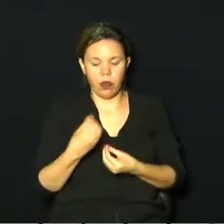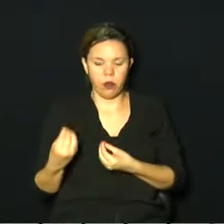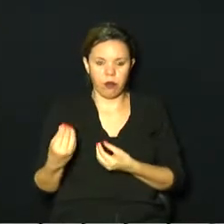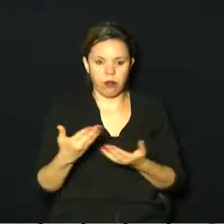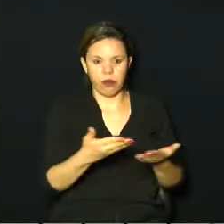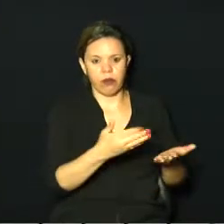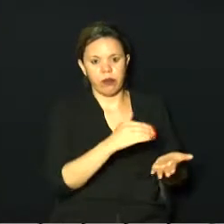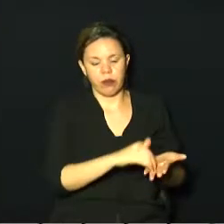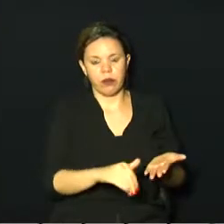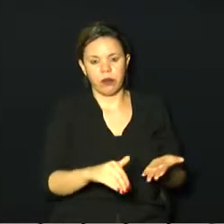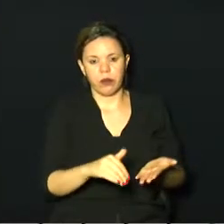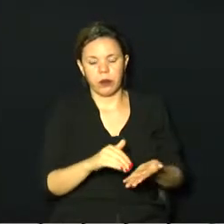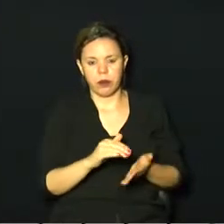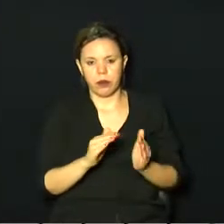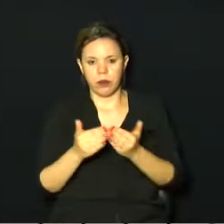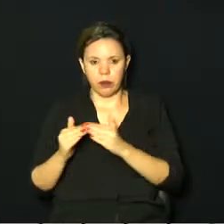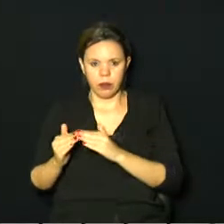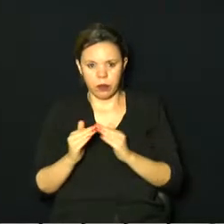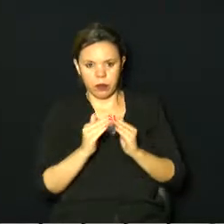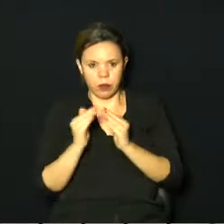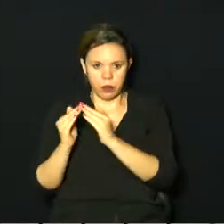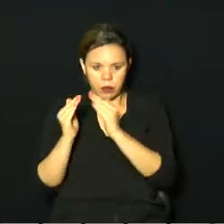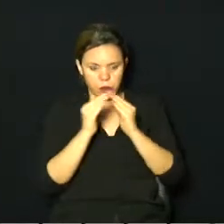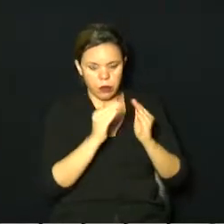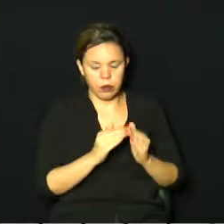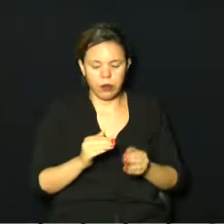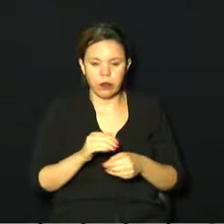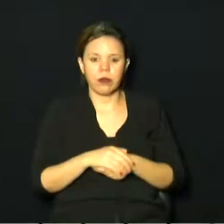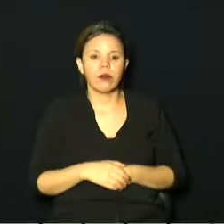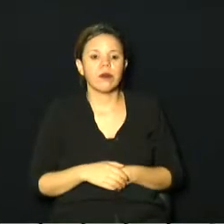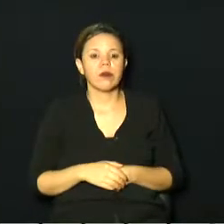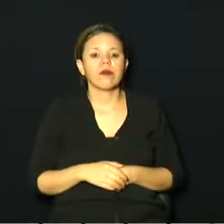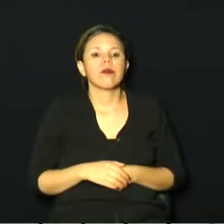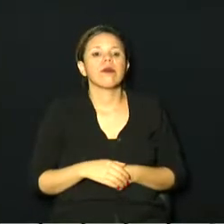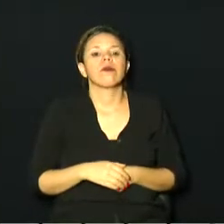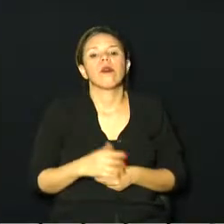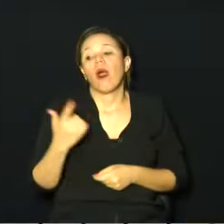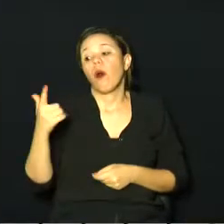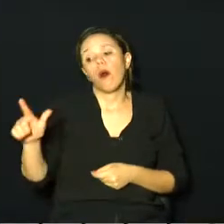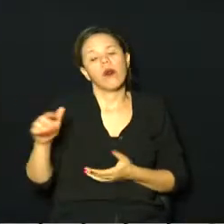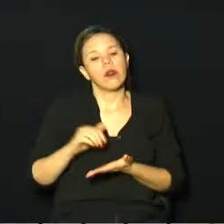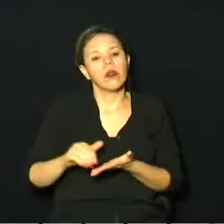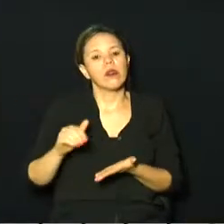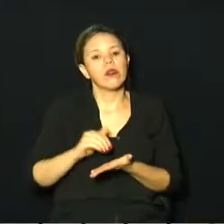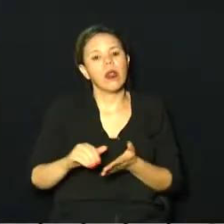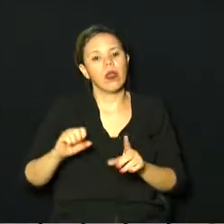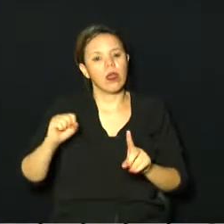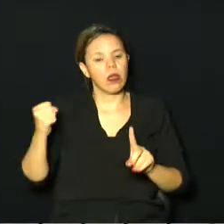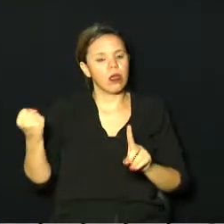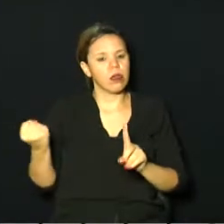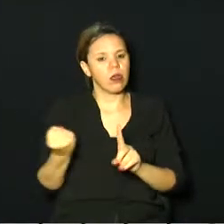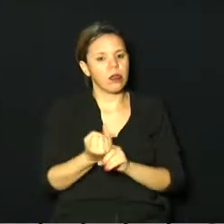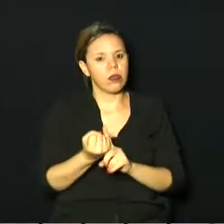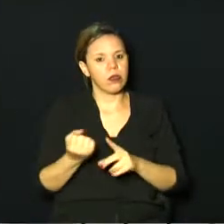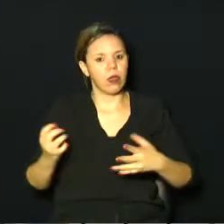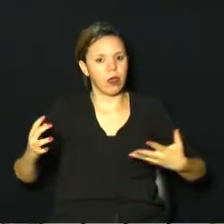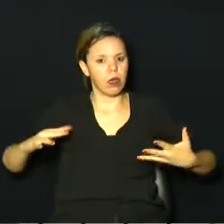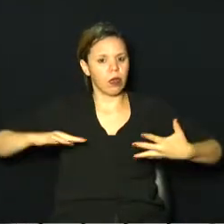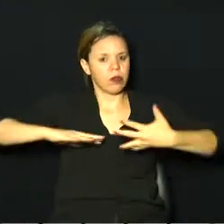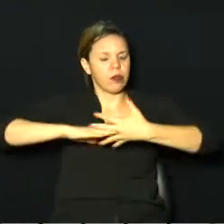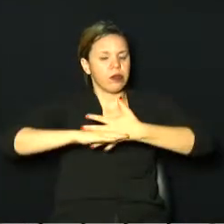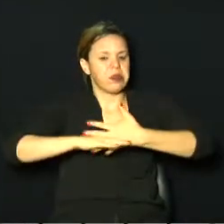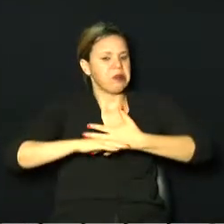encaminhamos para a Secretaria. E da Secretaria de Assistência Social e Cidadania, nós